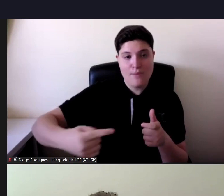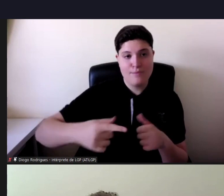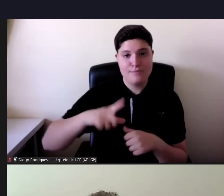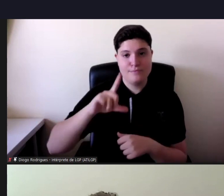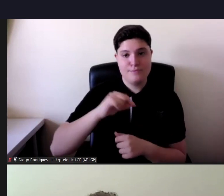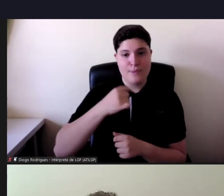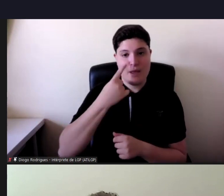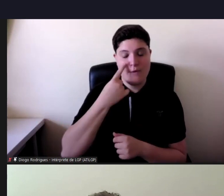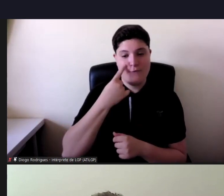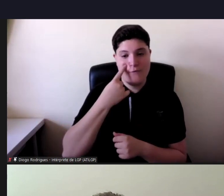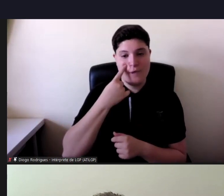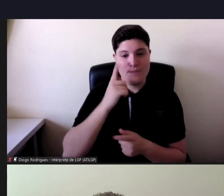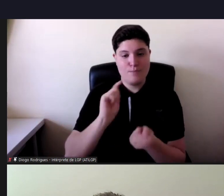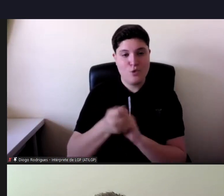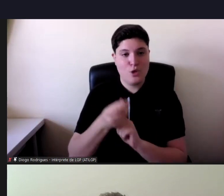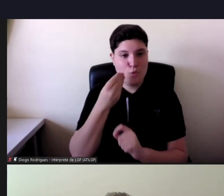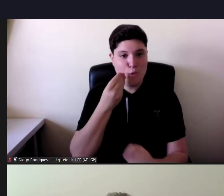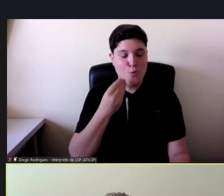Engenharia do Ambiente, em